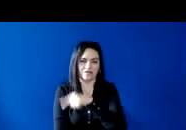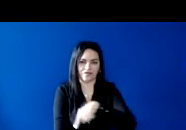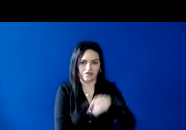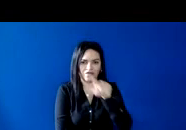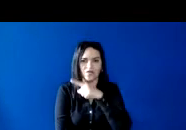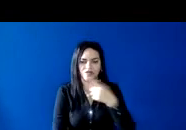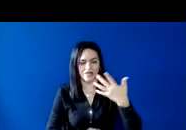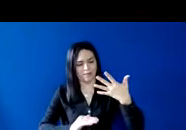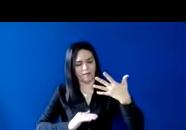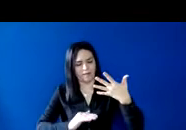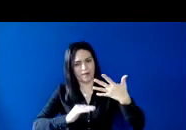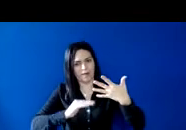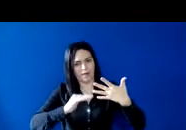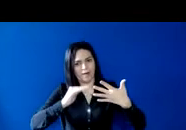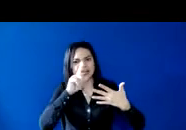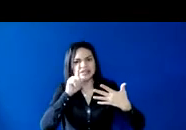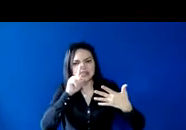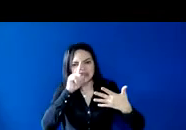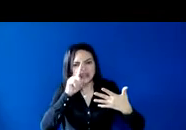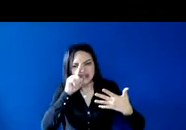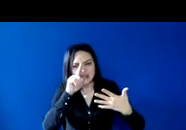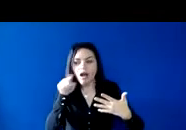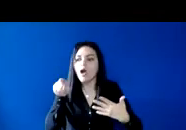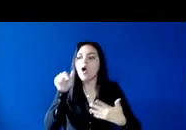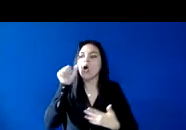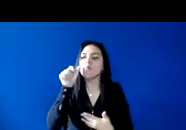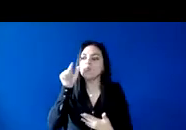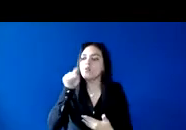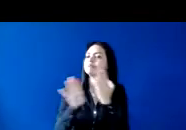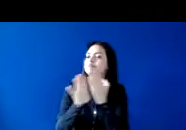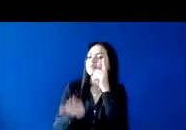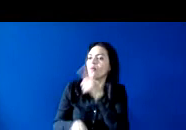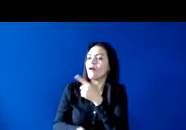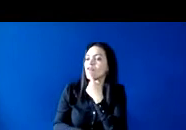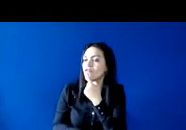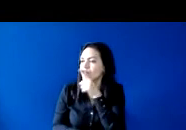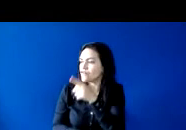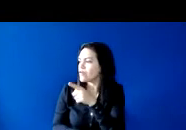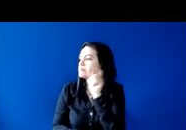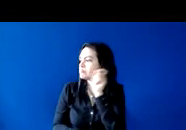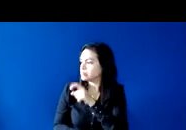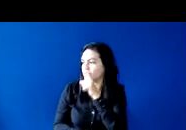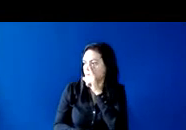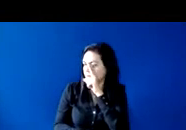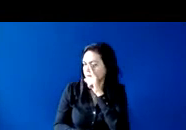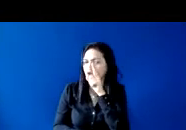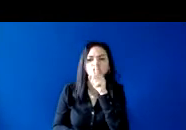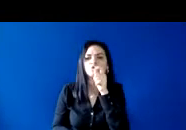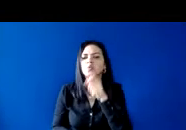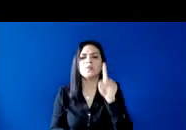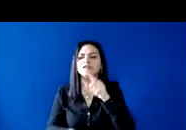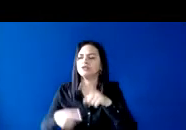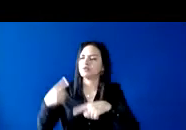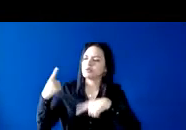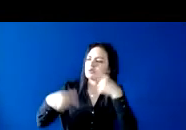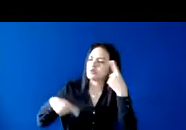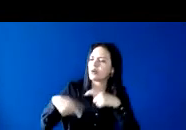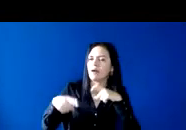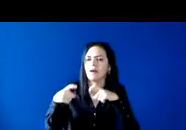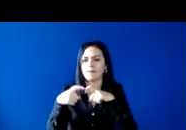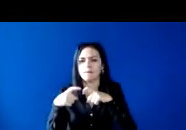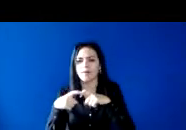classificação de risco, eu classifiquei uma mulher vermelha, você não precisa estar lá discutindo com um médico que